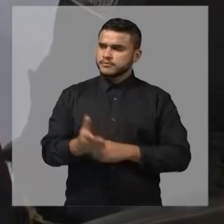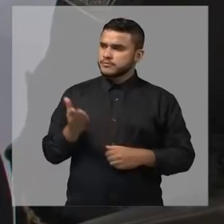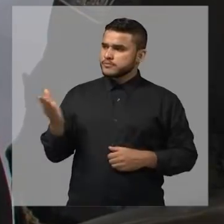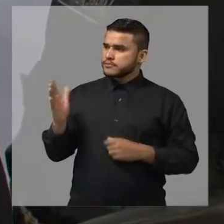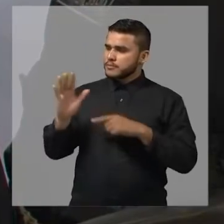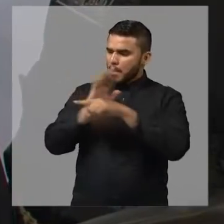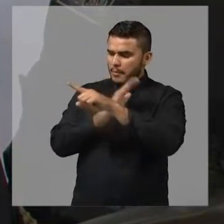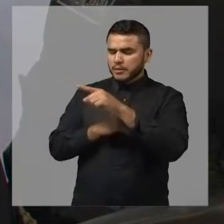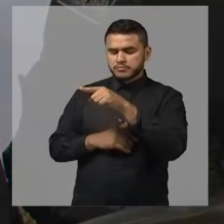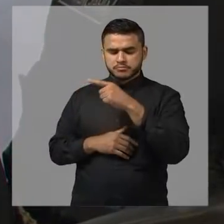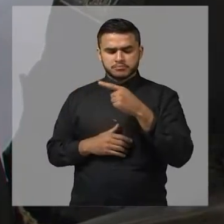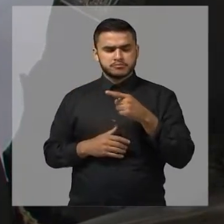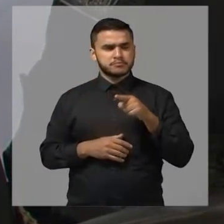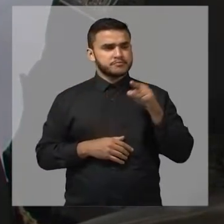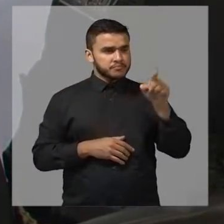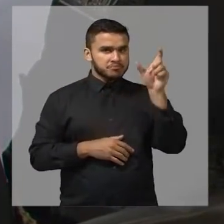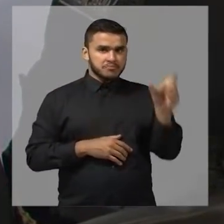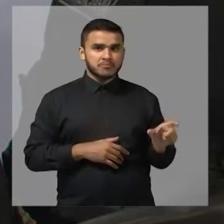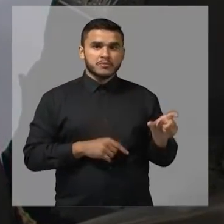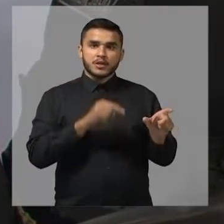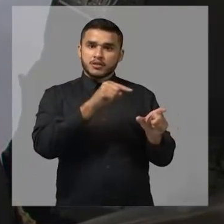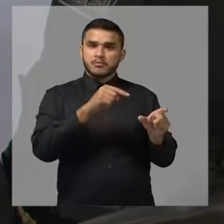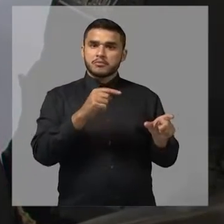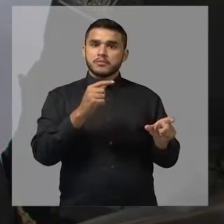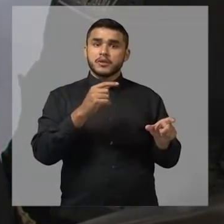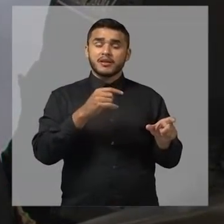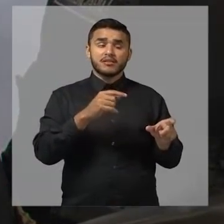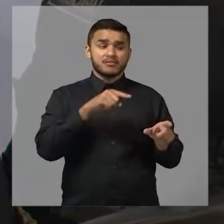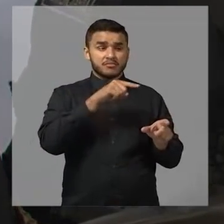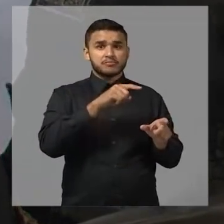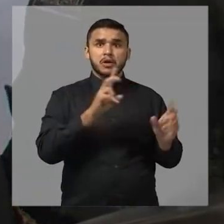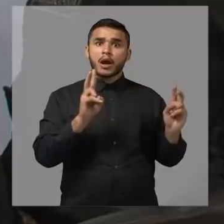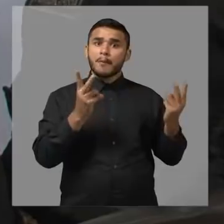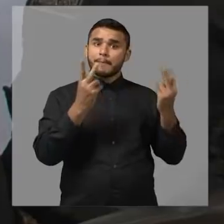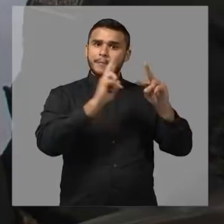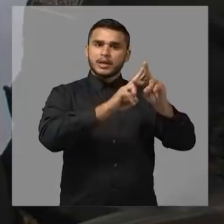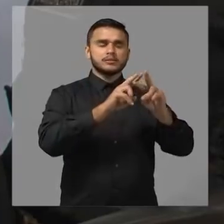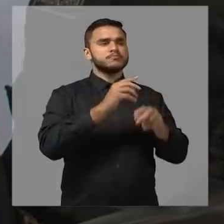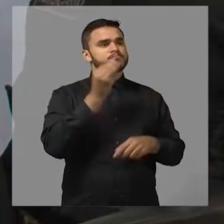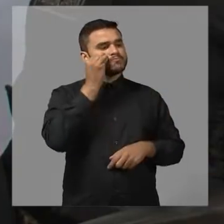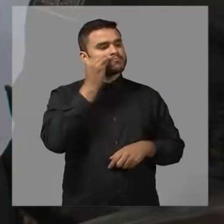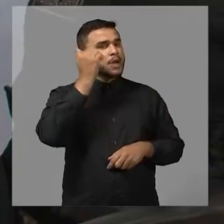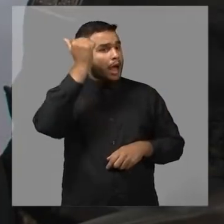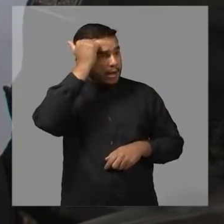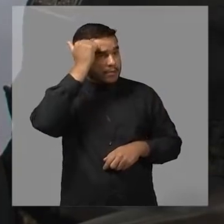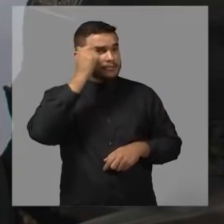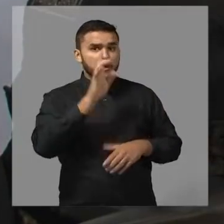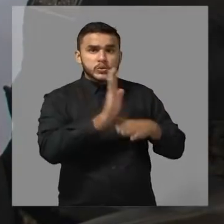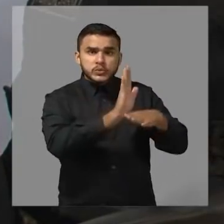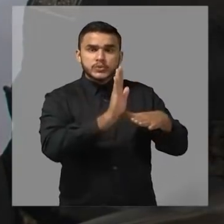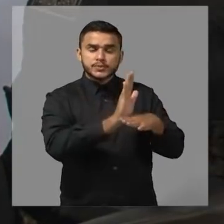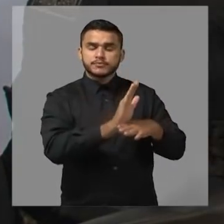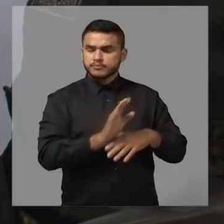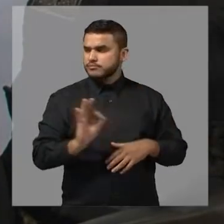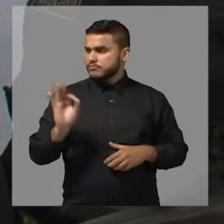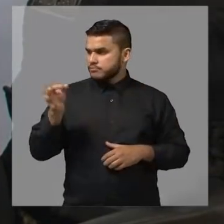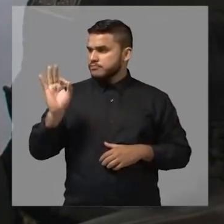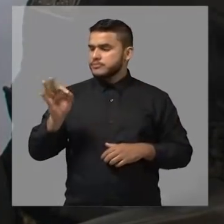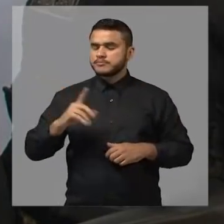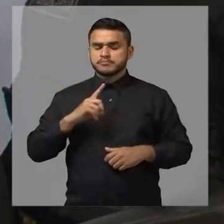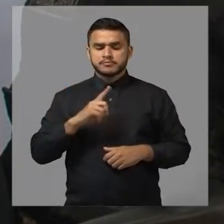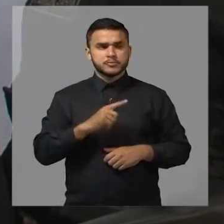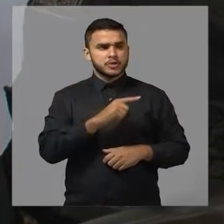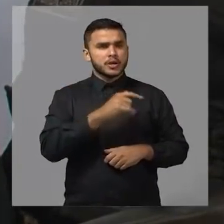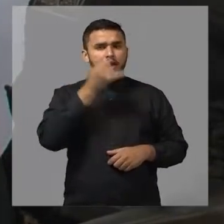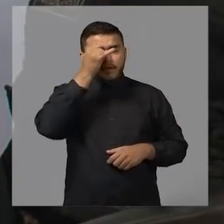em prevenção. O direito penal, eu entendo que é essencialmente preventivo. Mas eu faço aquela